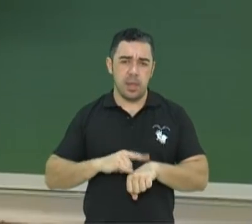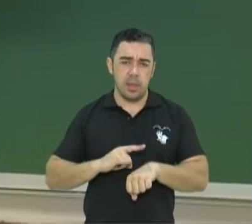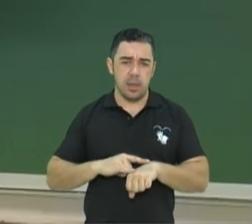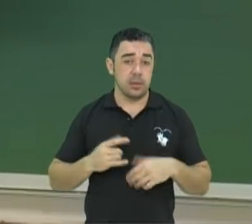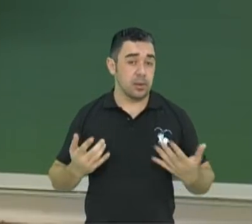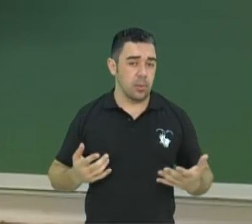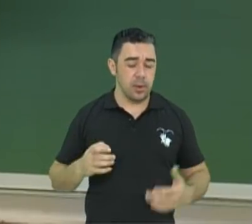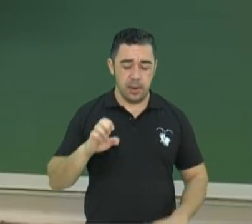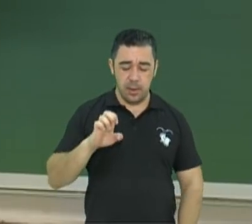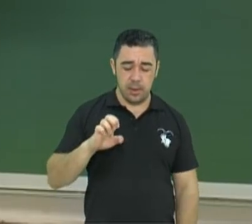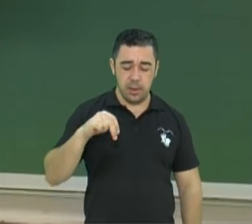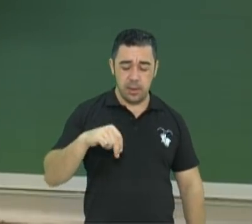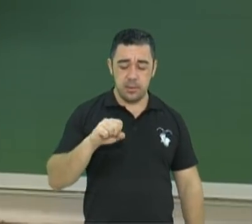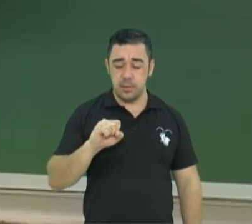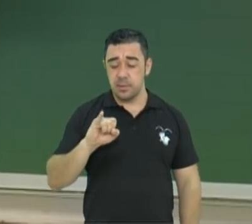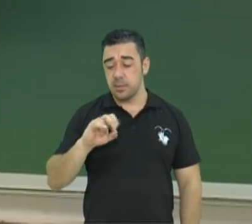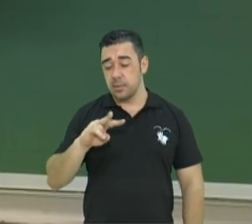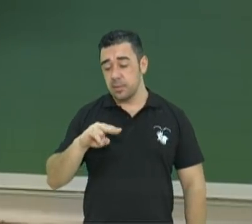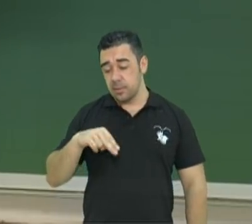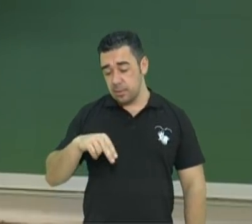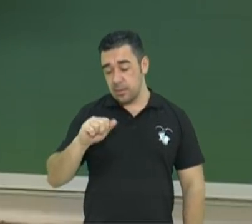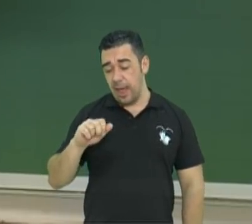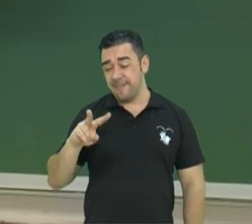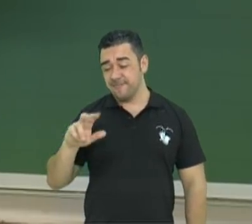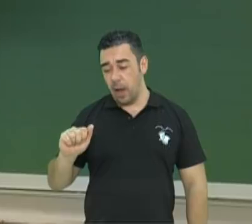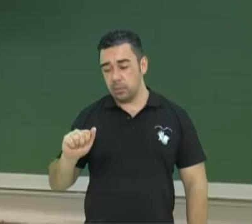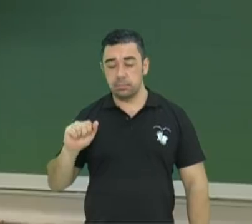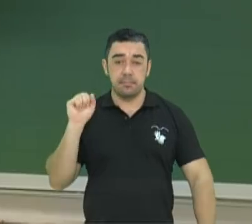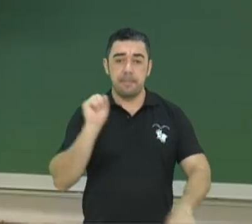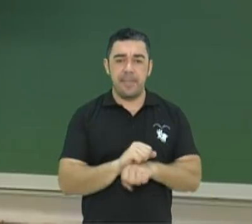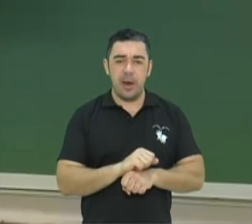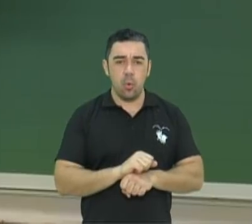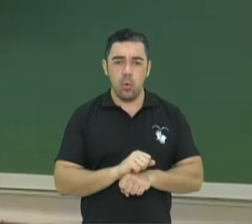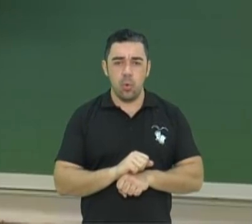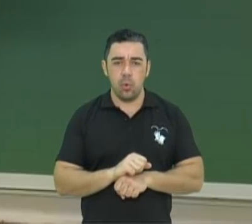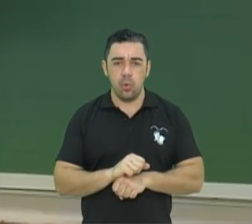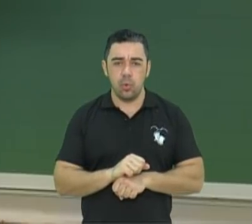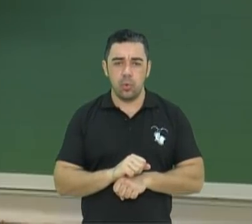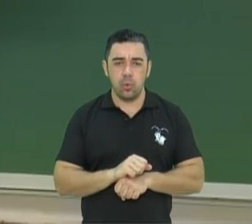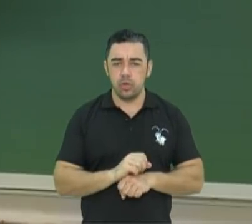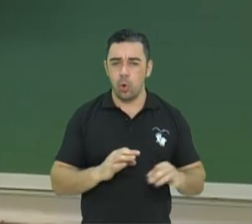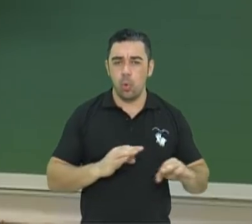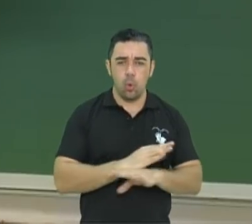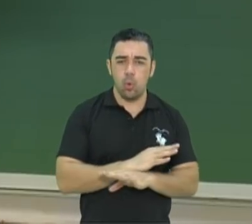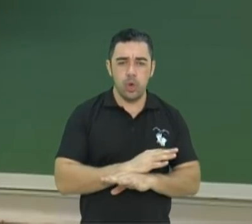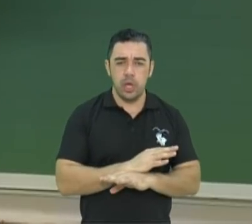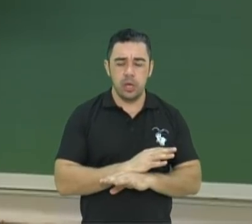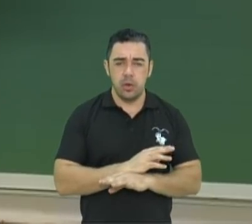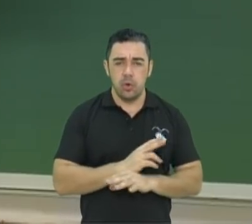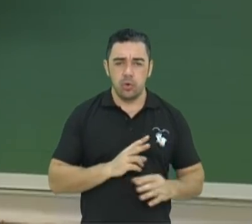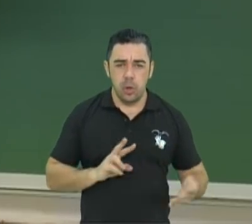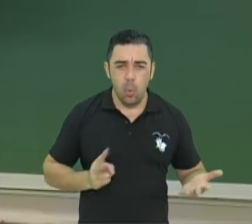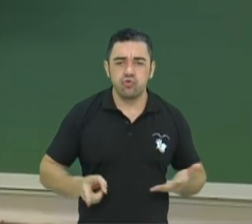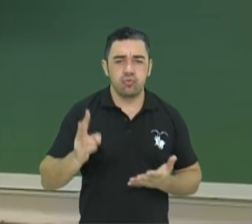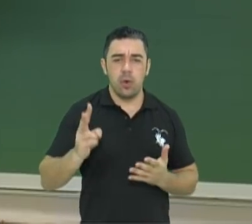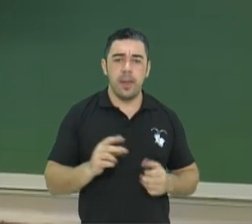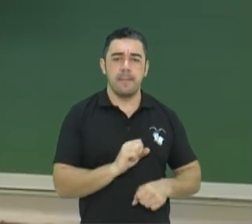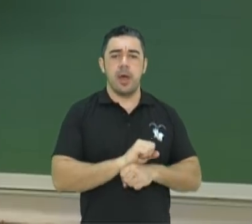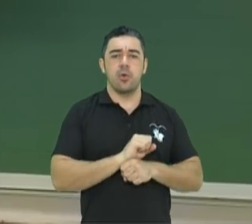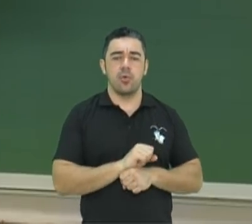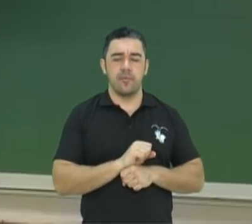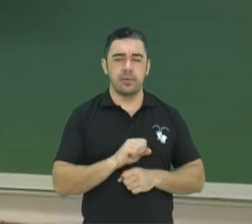professor precisou parar aquela explicação, parar aquele ensinamento e atender o pedido do aluno, né? O